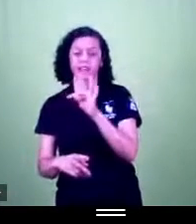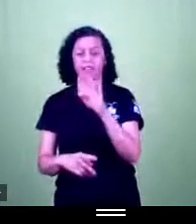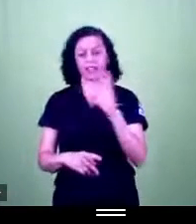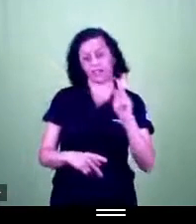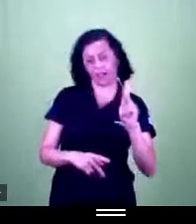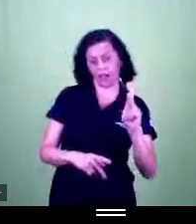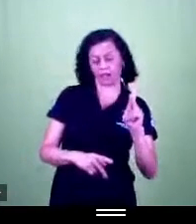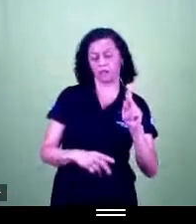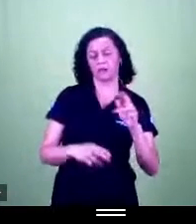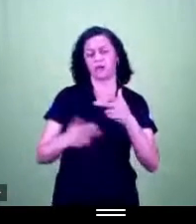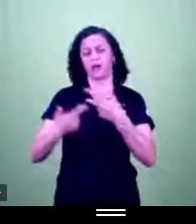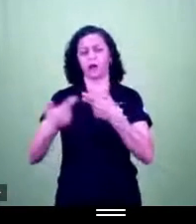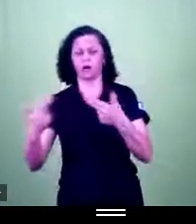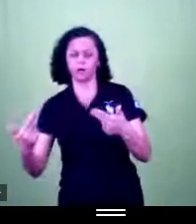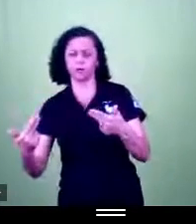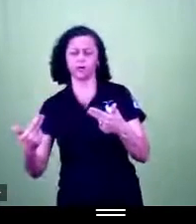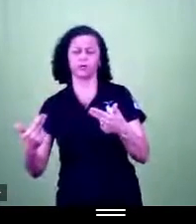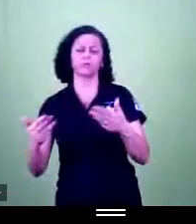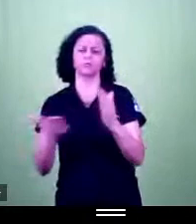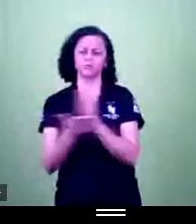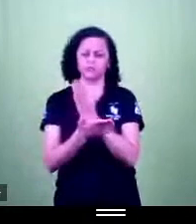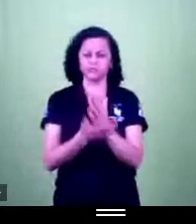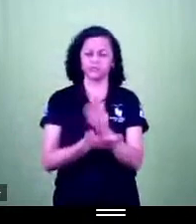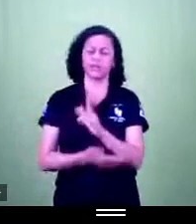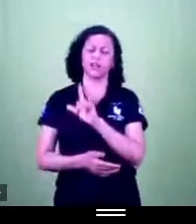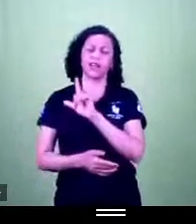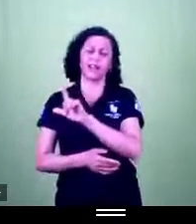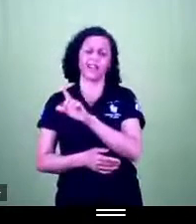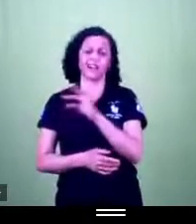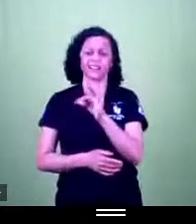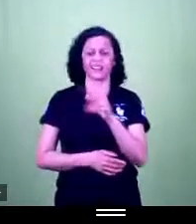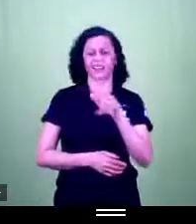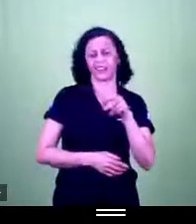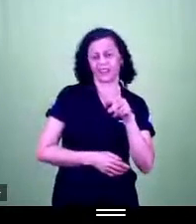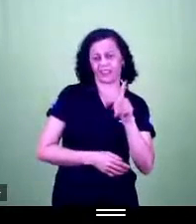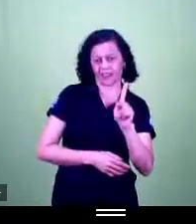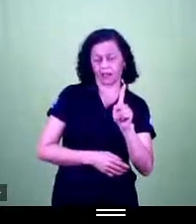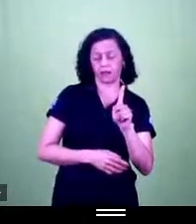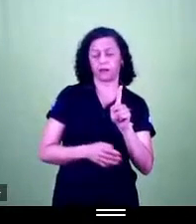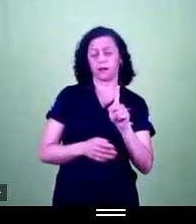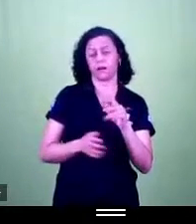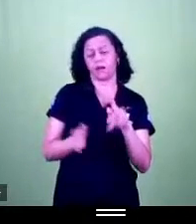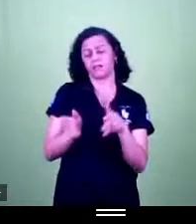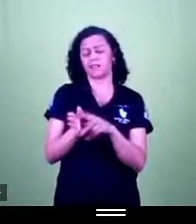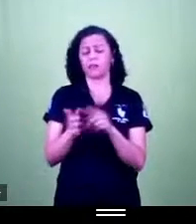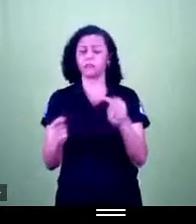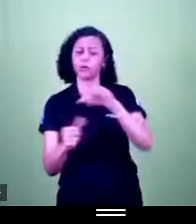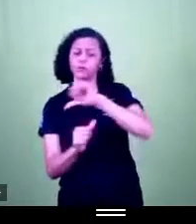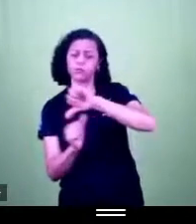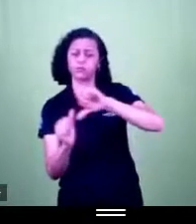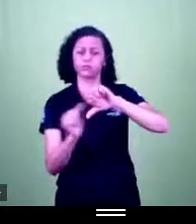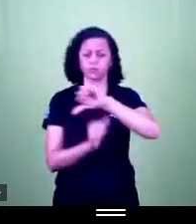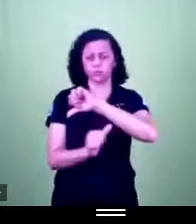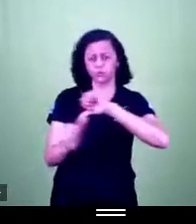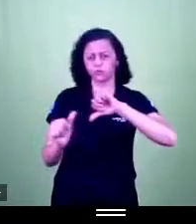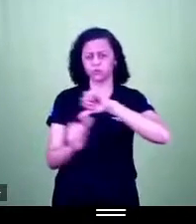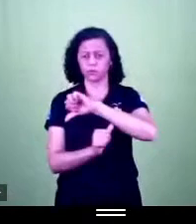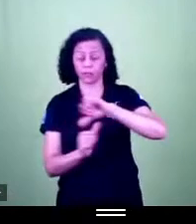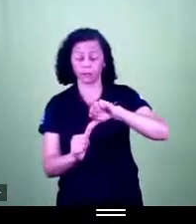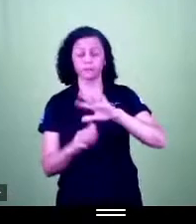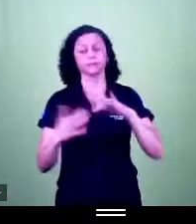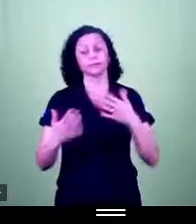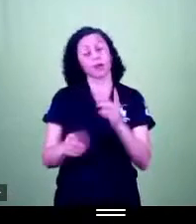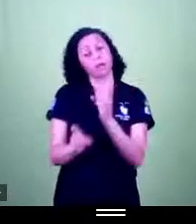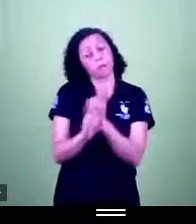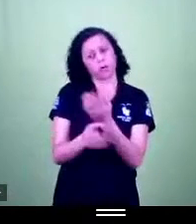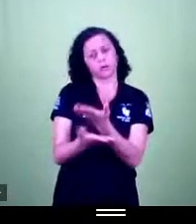lei LTK, lei da tensão de Kirchhoff. Então, vocês podem encontrar isso por aí. A forma que eu adotei aqui,